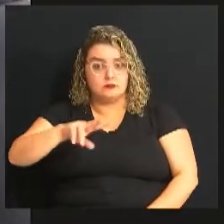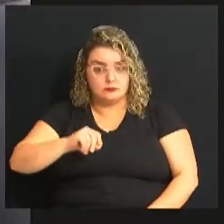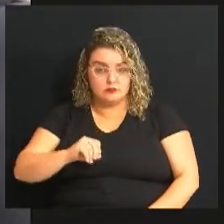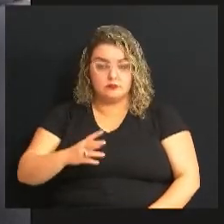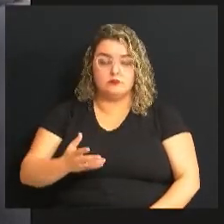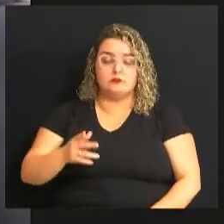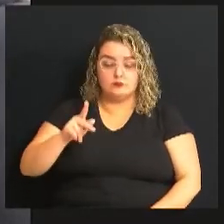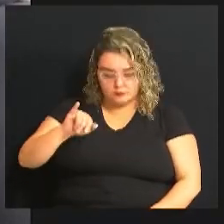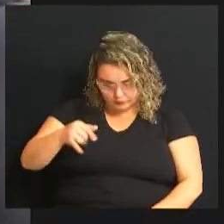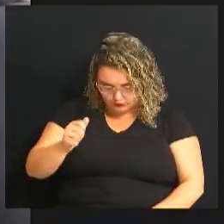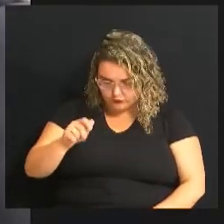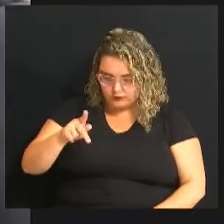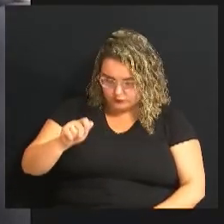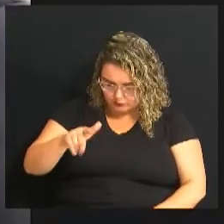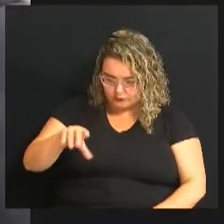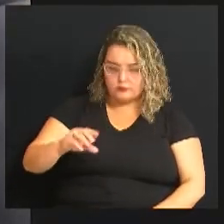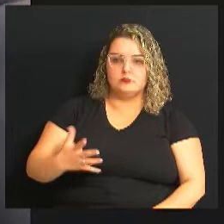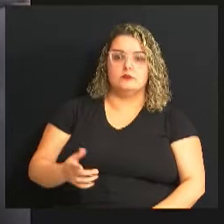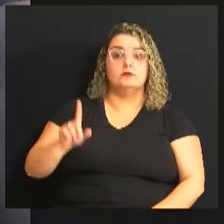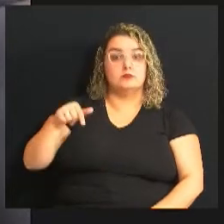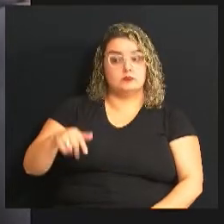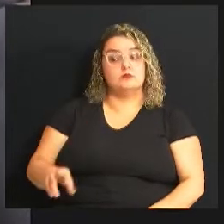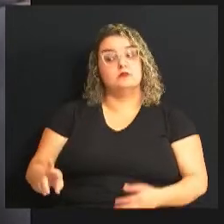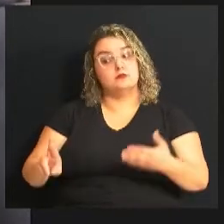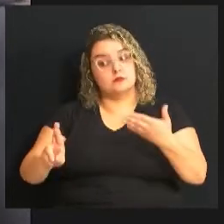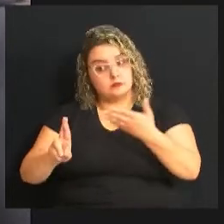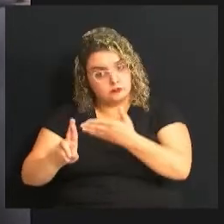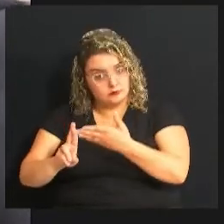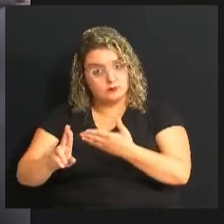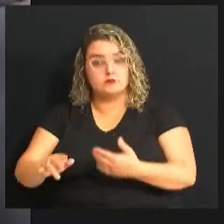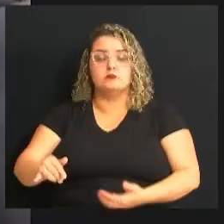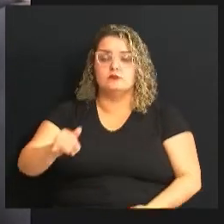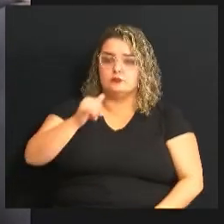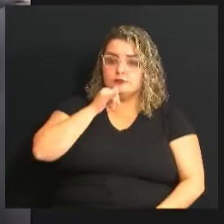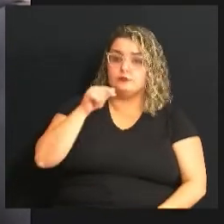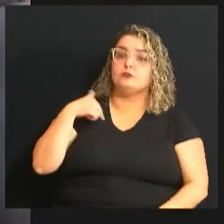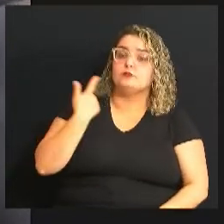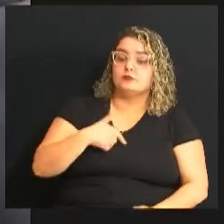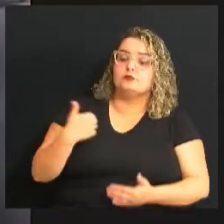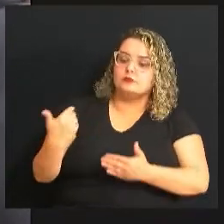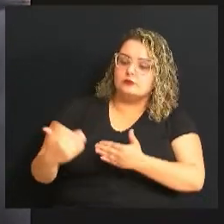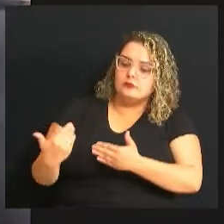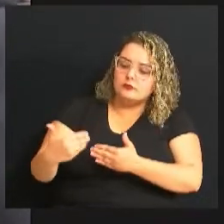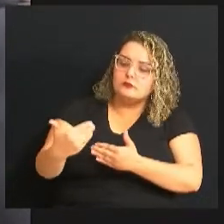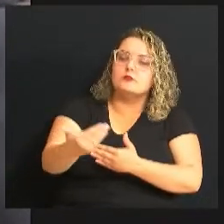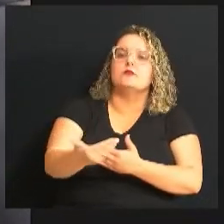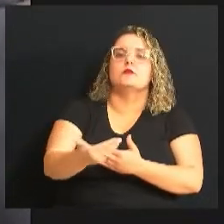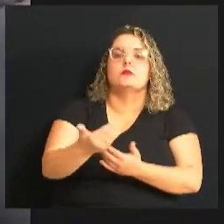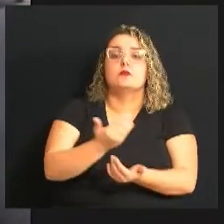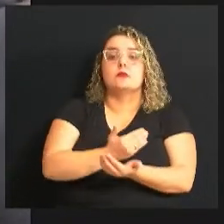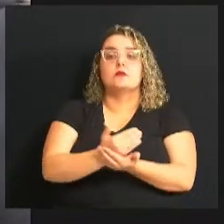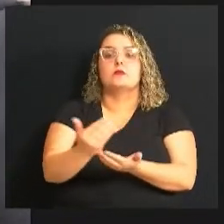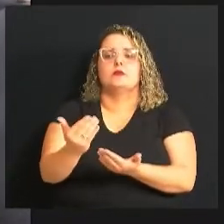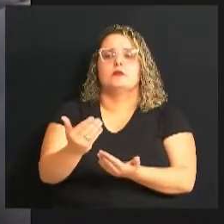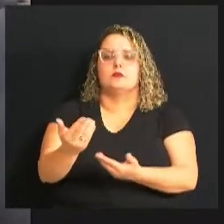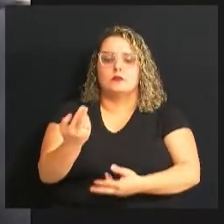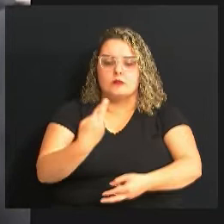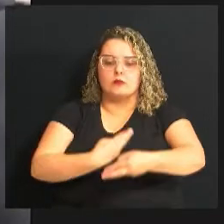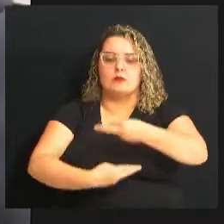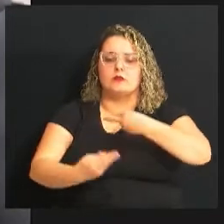referência, servem como exemplo para que a gente possa, então, a partir daí, estabelecer a nossa